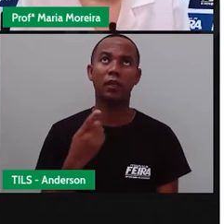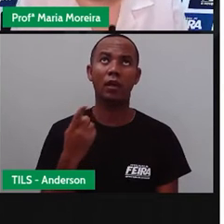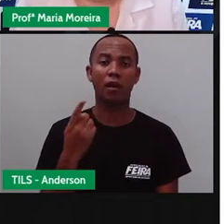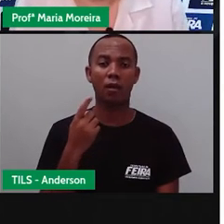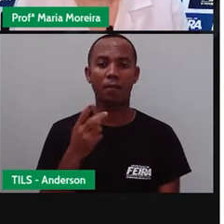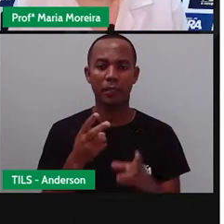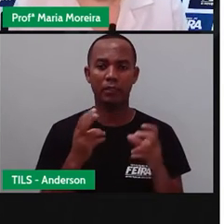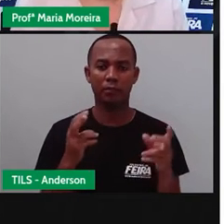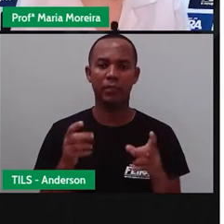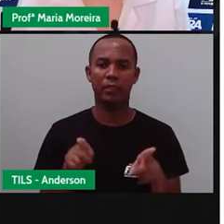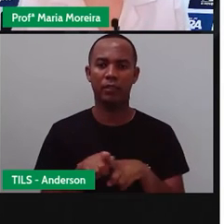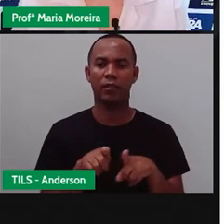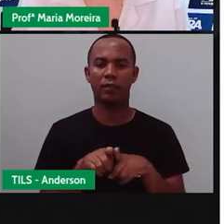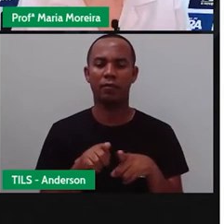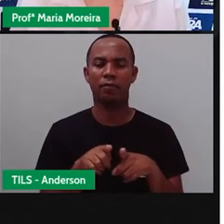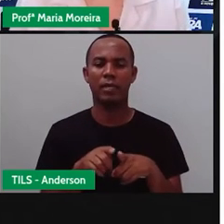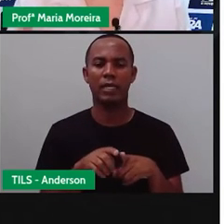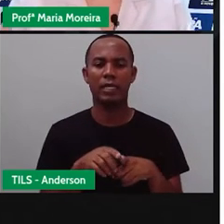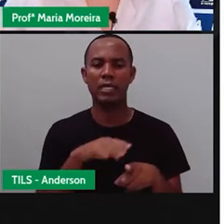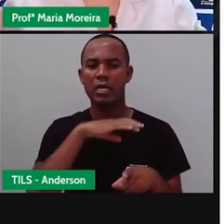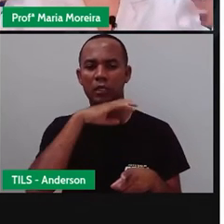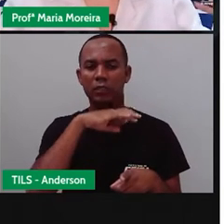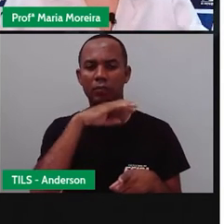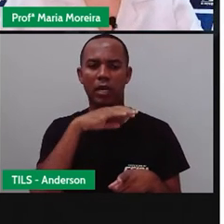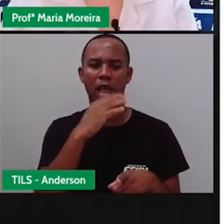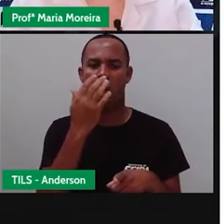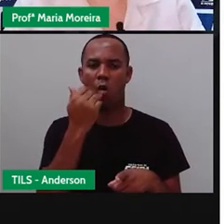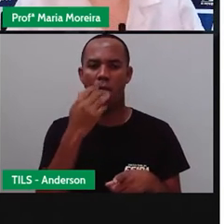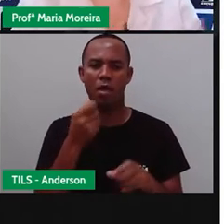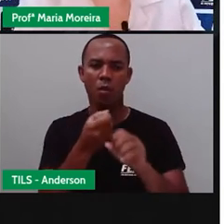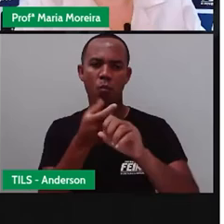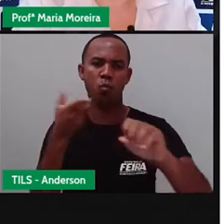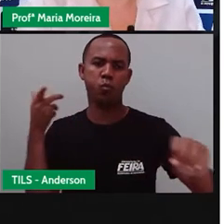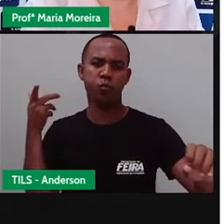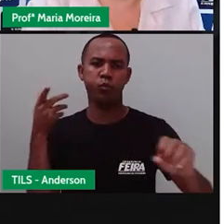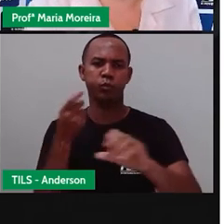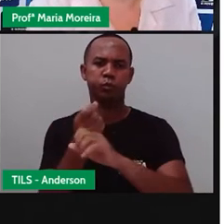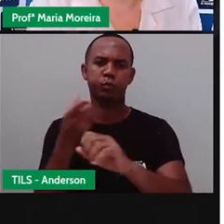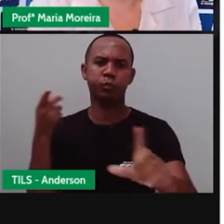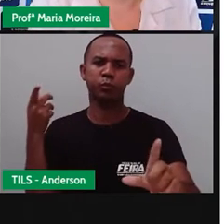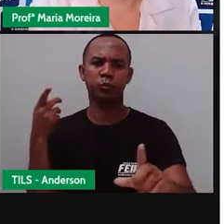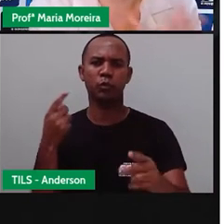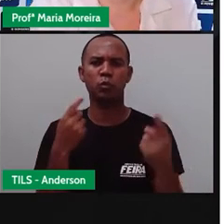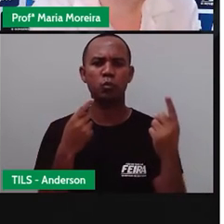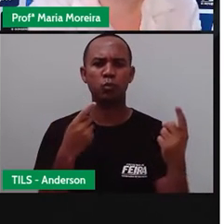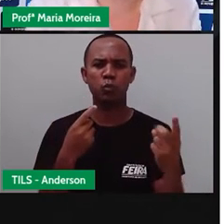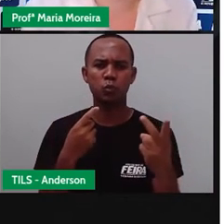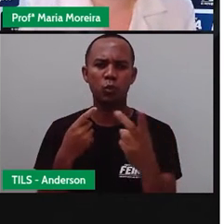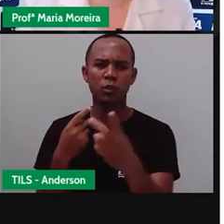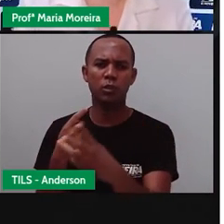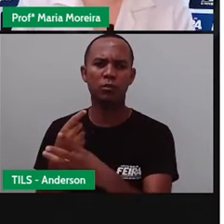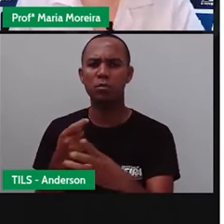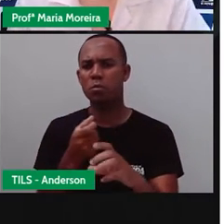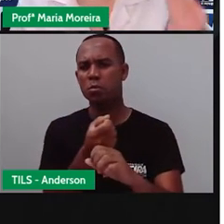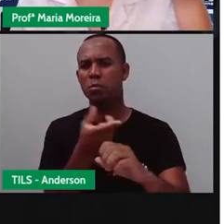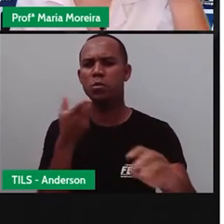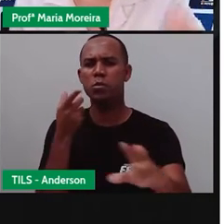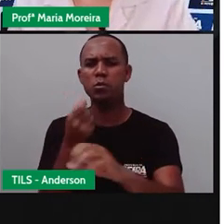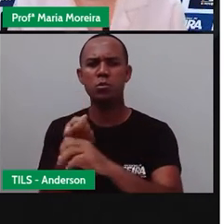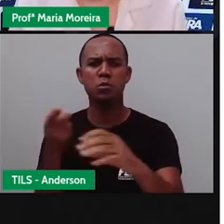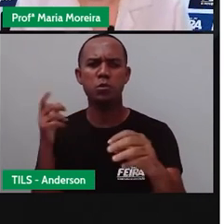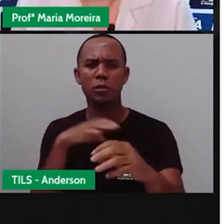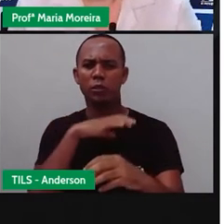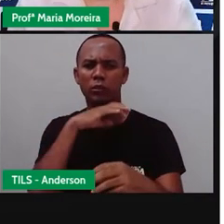relação à caça né que essa questão da quantidade de 12 20 contas de 12 mas como eles não tivesse